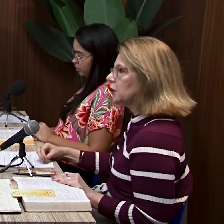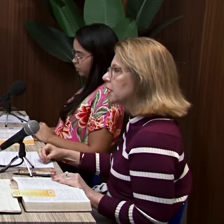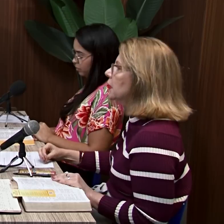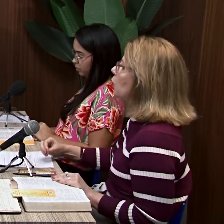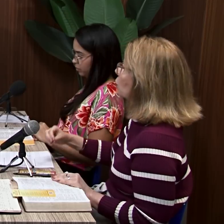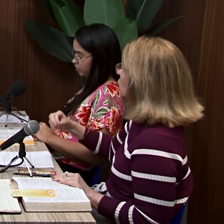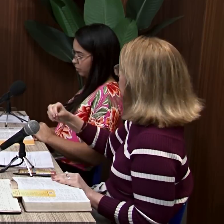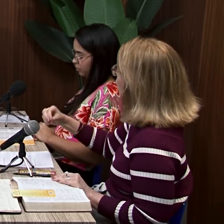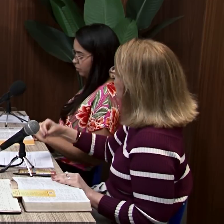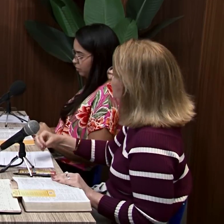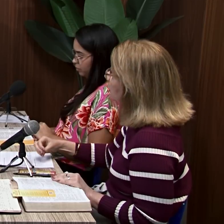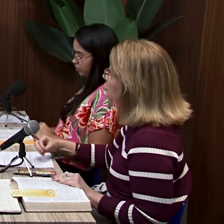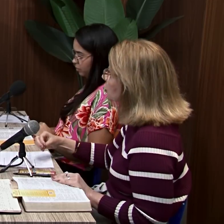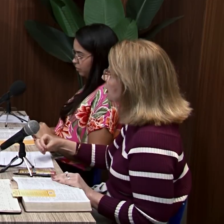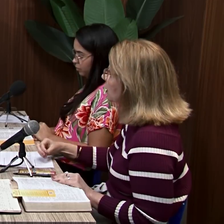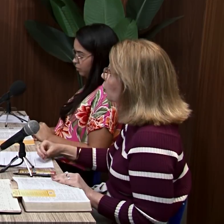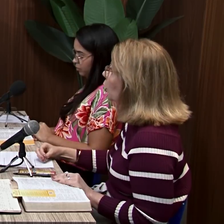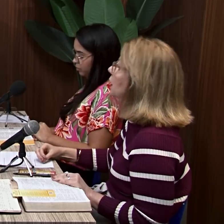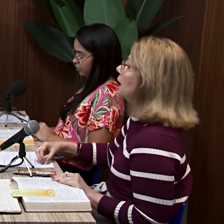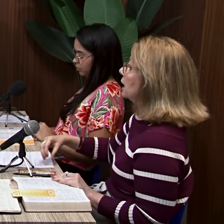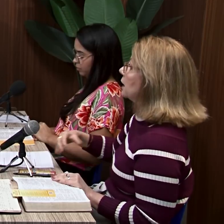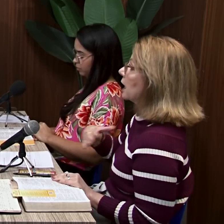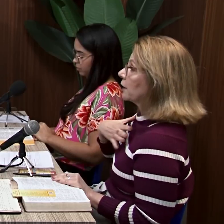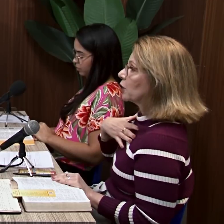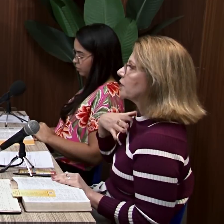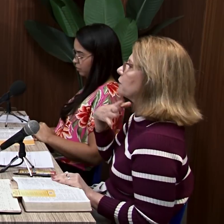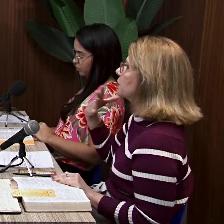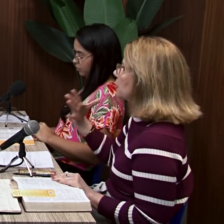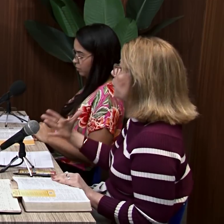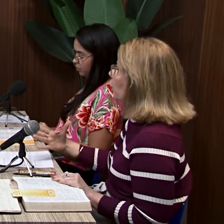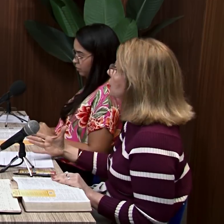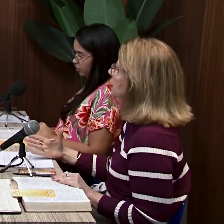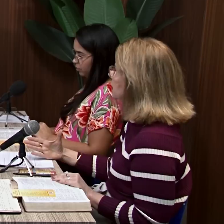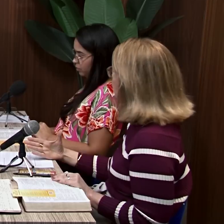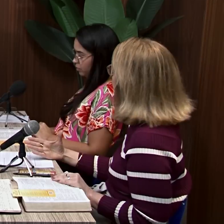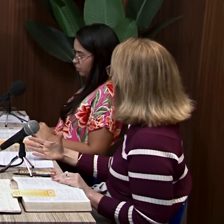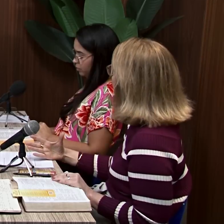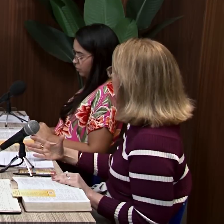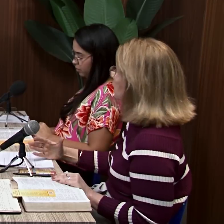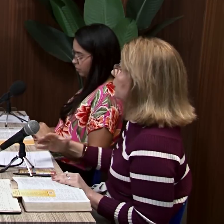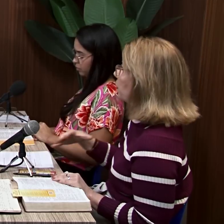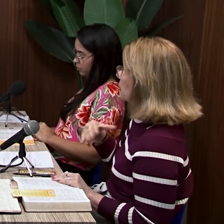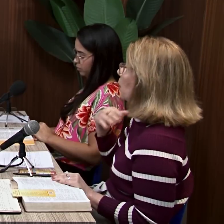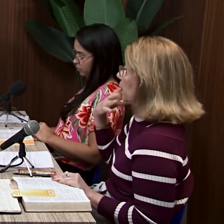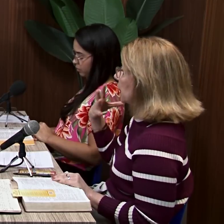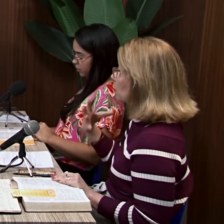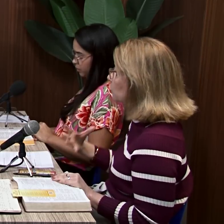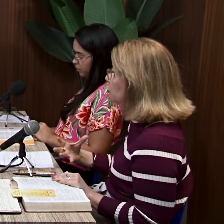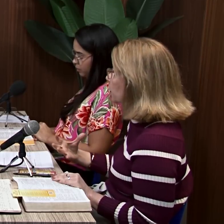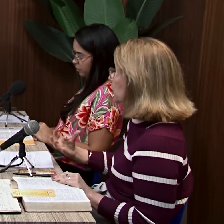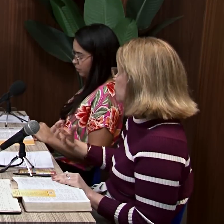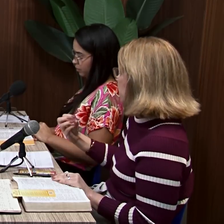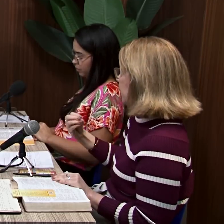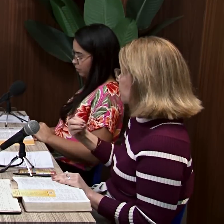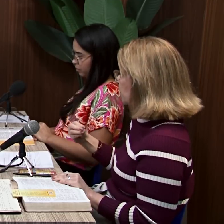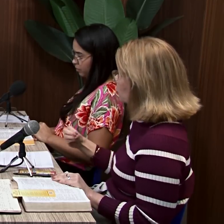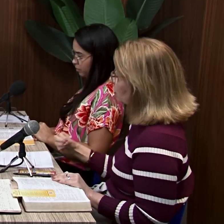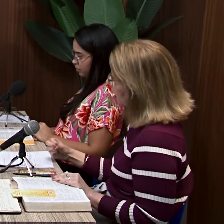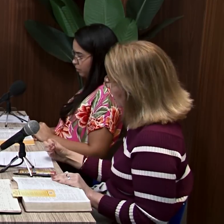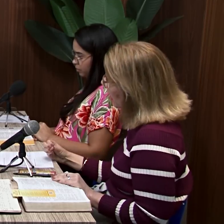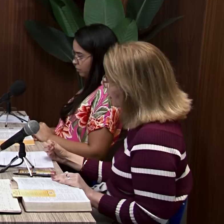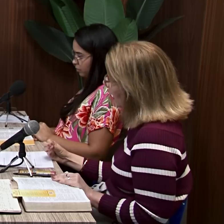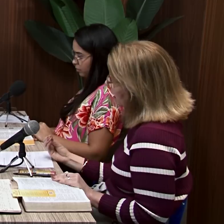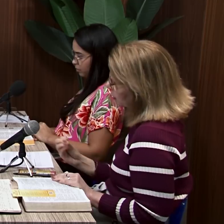um dia, quando nós conhecemos o Senhor e a nossa vida pôde ser transformada, né? Pela luz, porque nós passamos